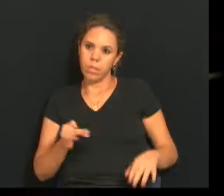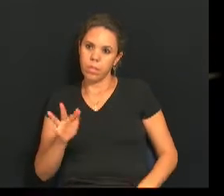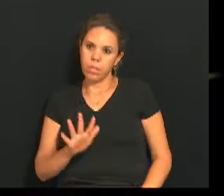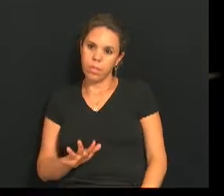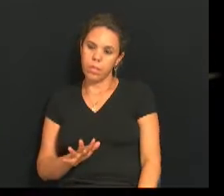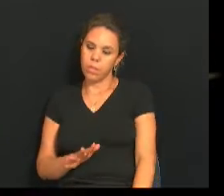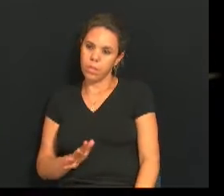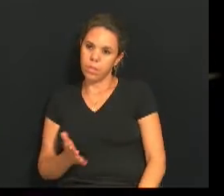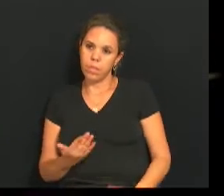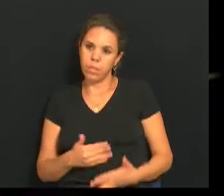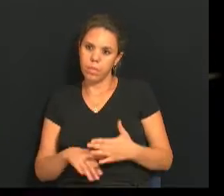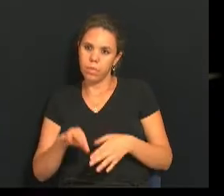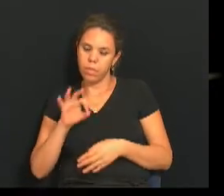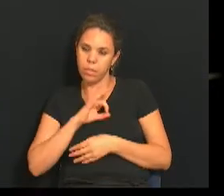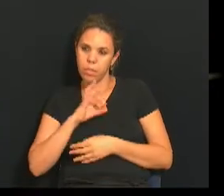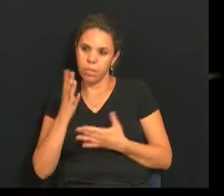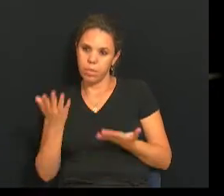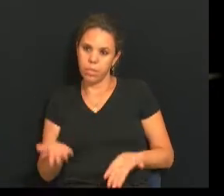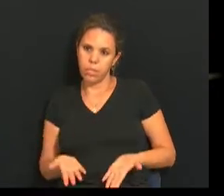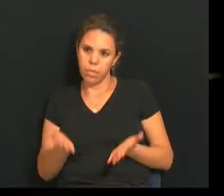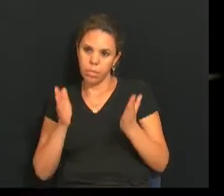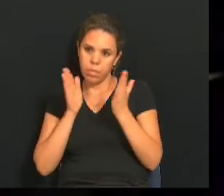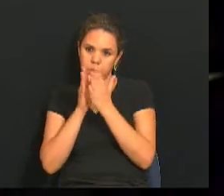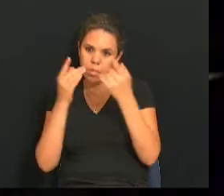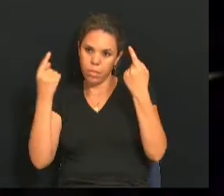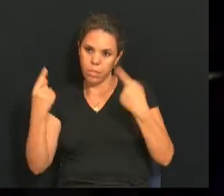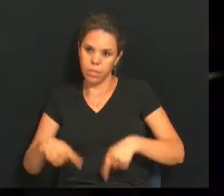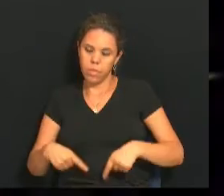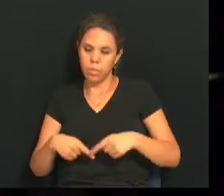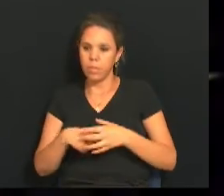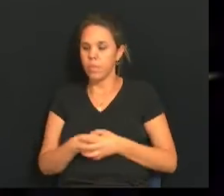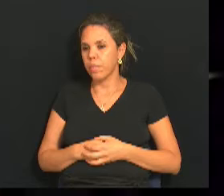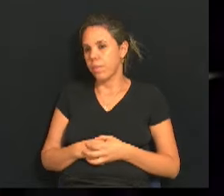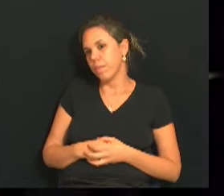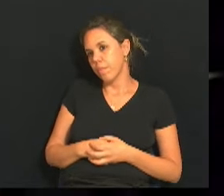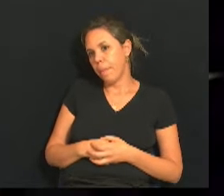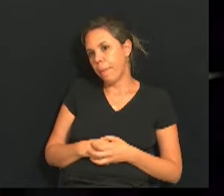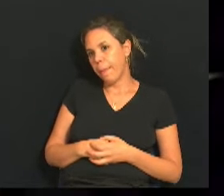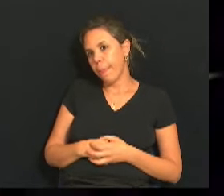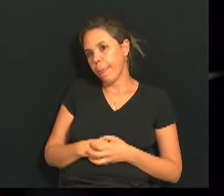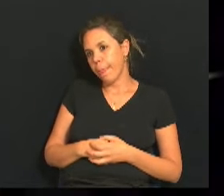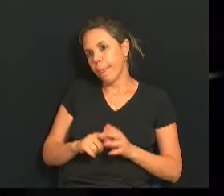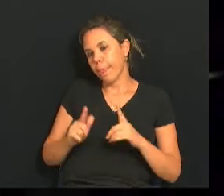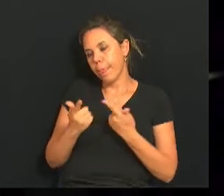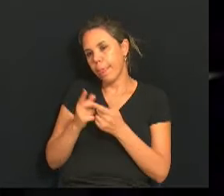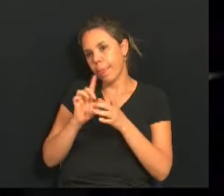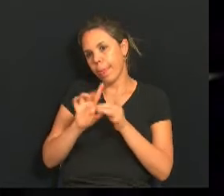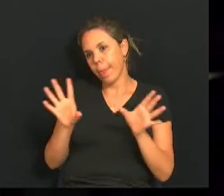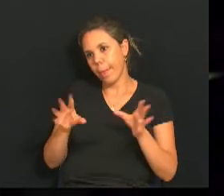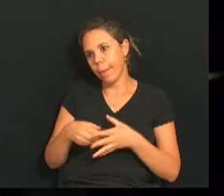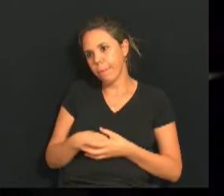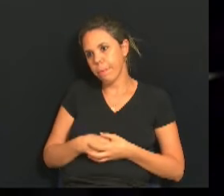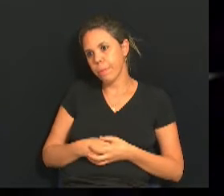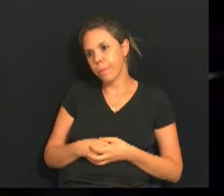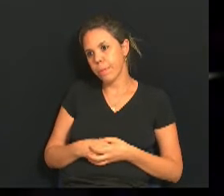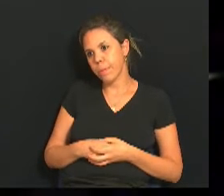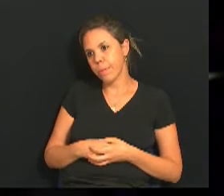escolas cívico-militares, são frontalmente contra também os princípios da gestão democrática. Então,